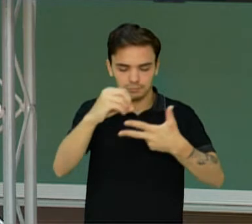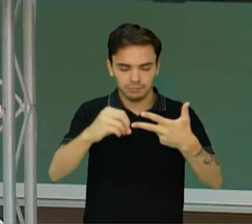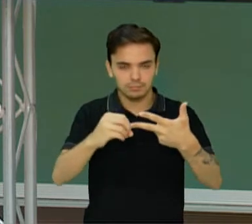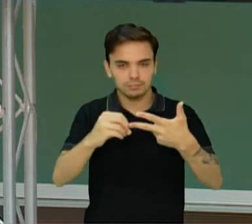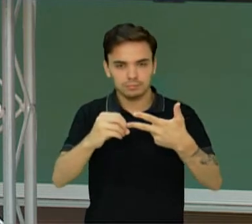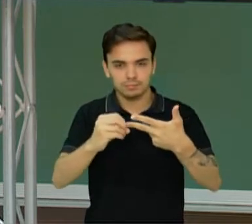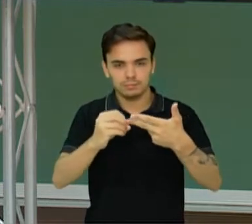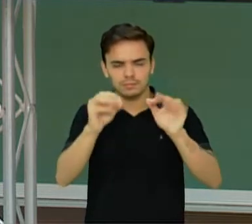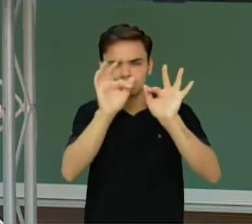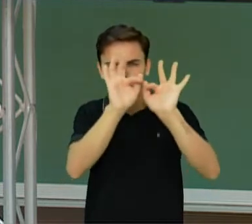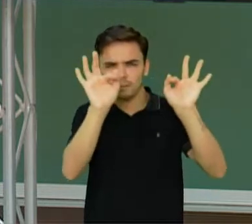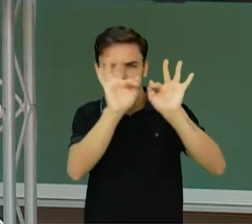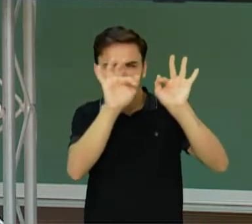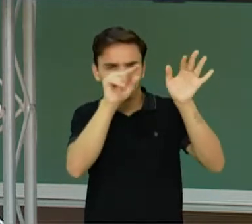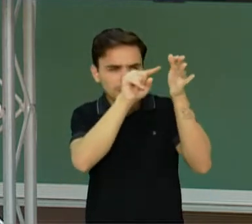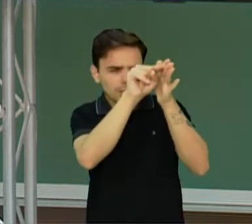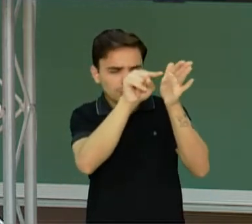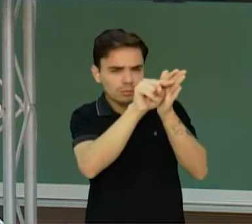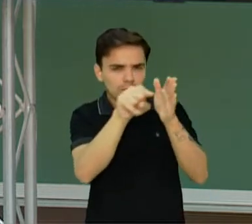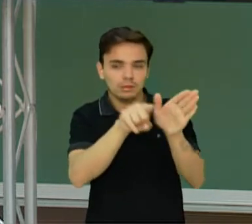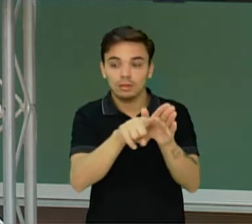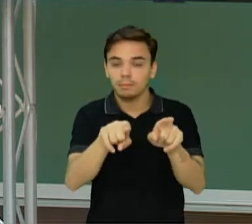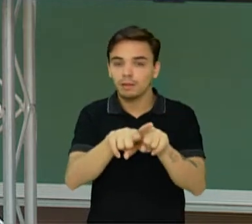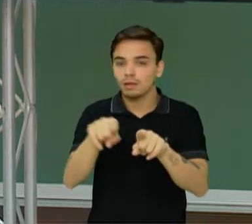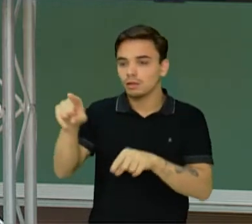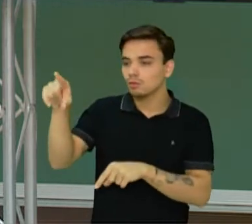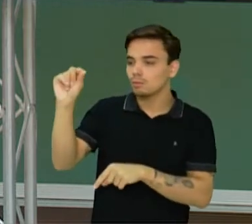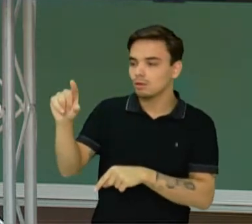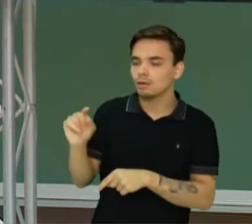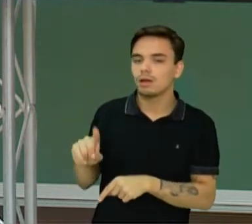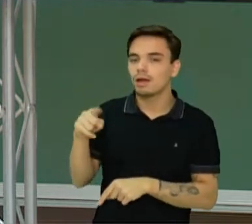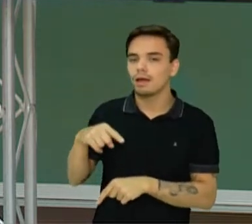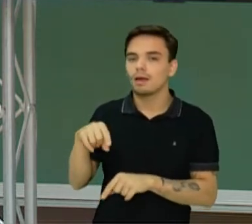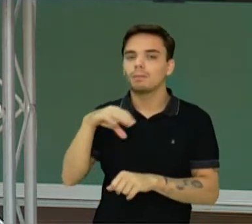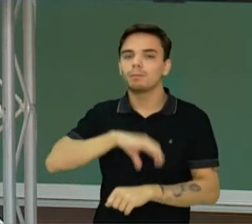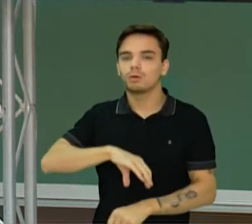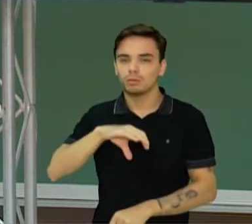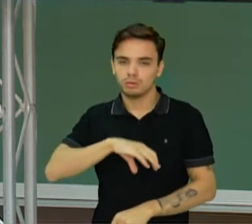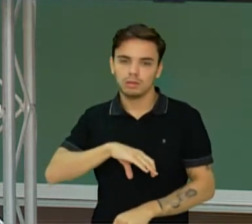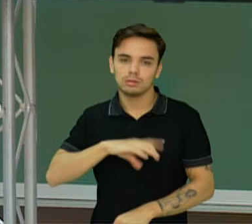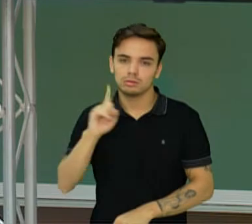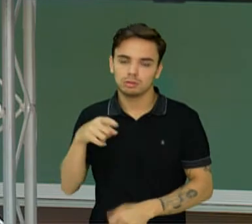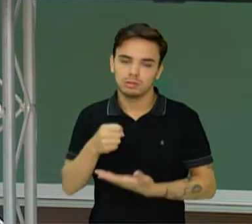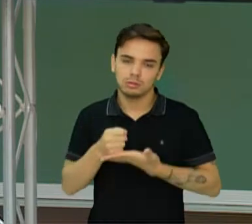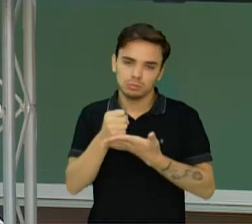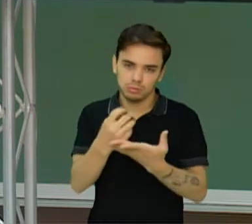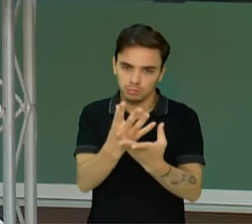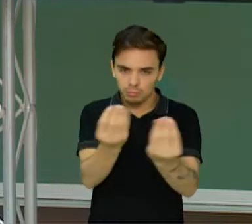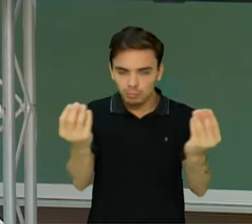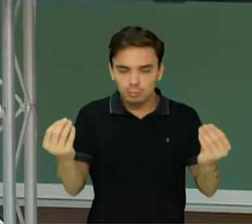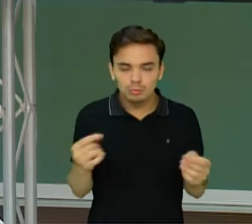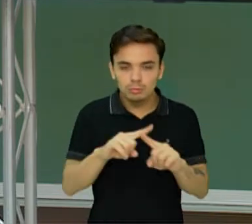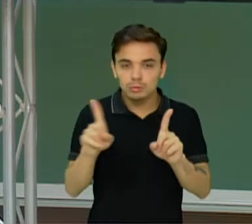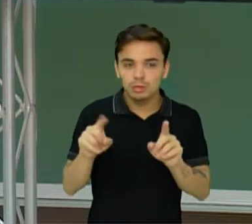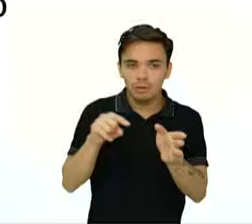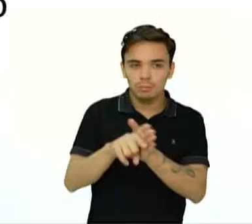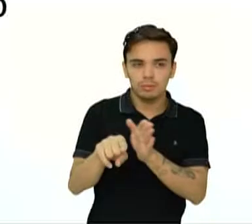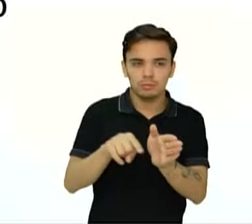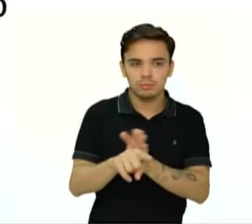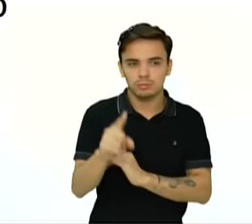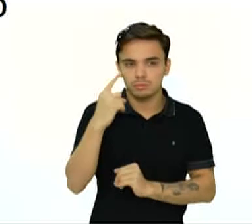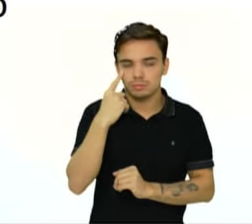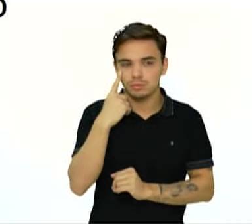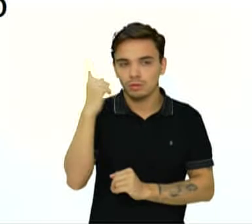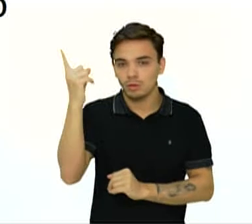tanto o enunciado quanto as alternativas são em português, o que facilita bastante. Nessa questão, por mais